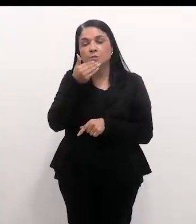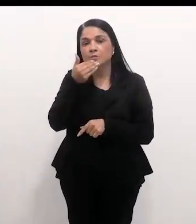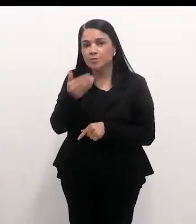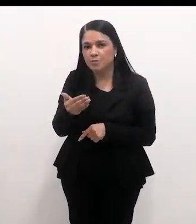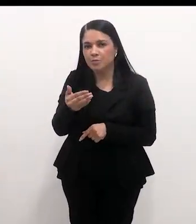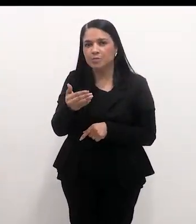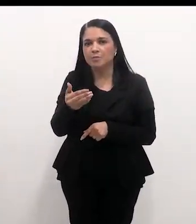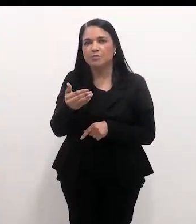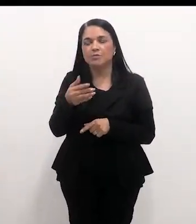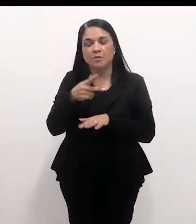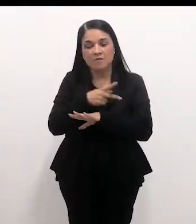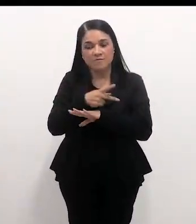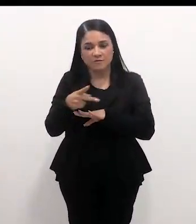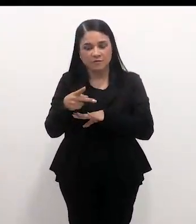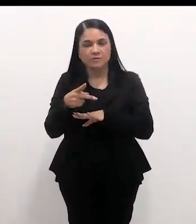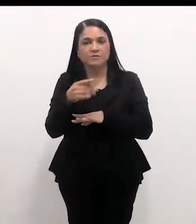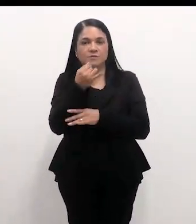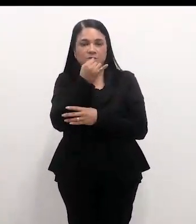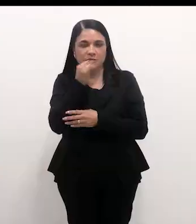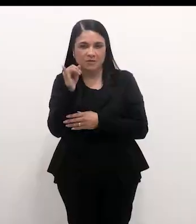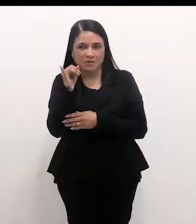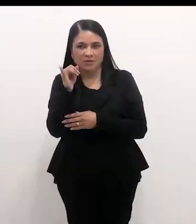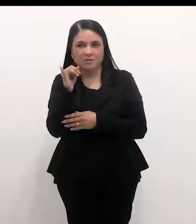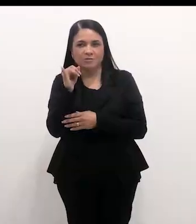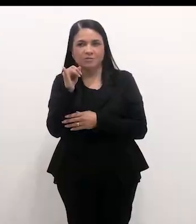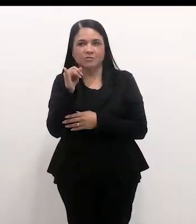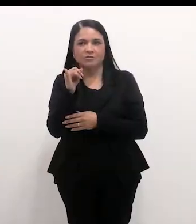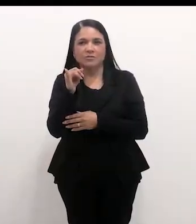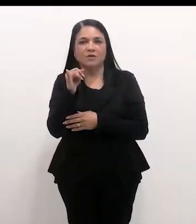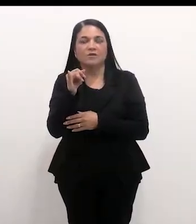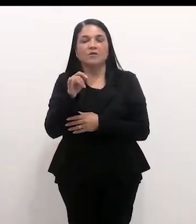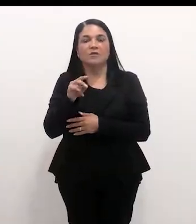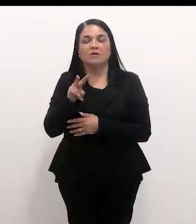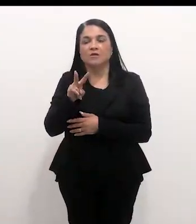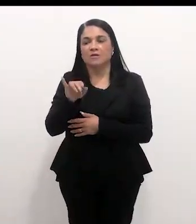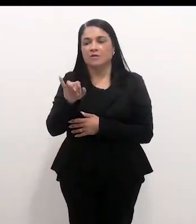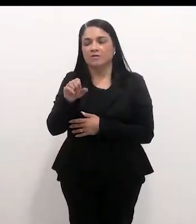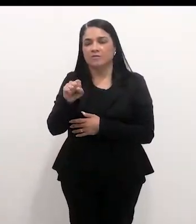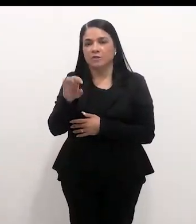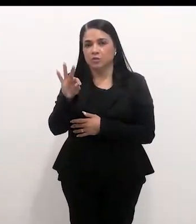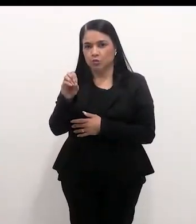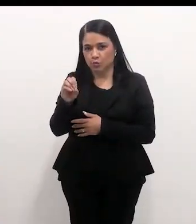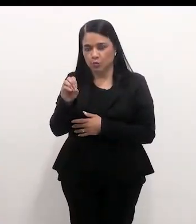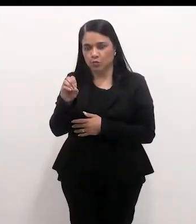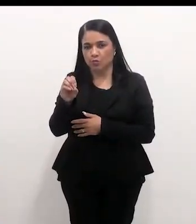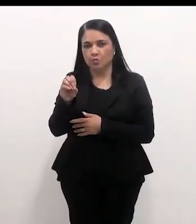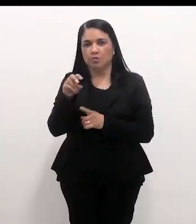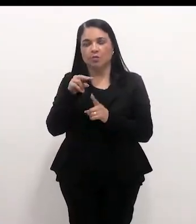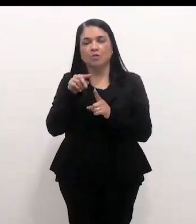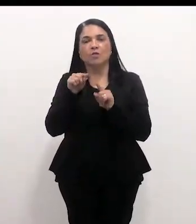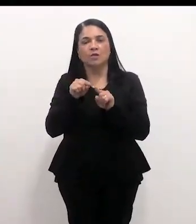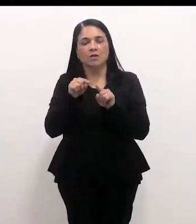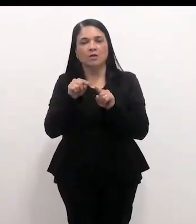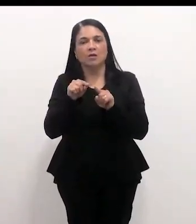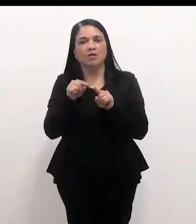Mas tem ainda um pedido muito grande para visitar a Itália. Os